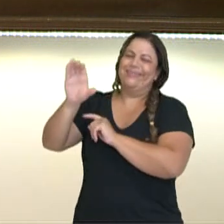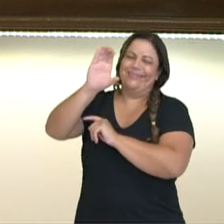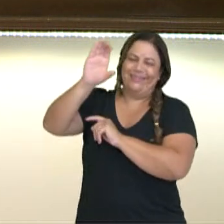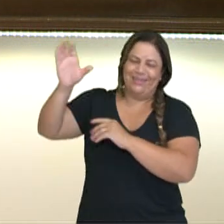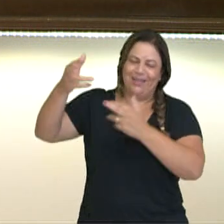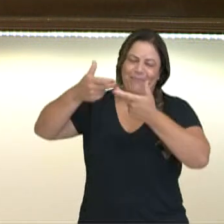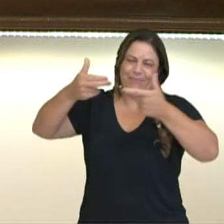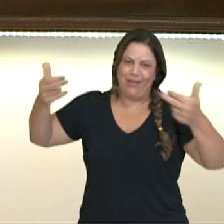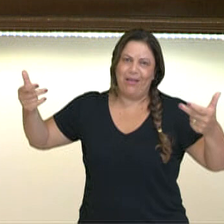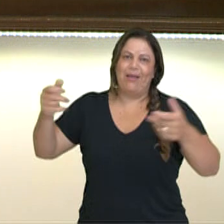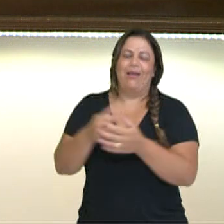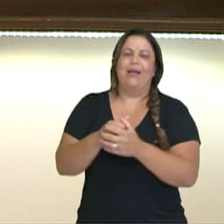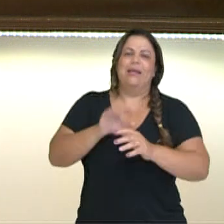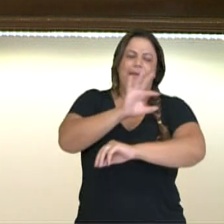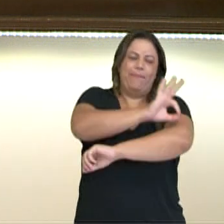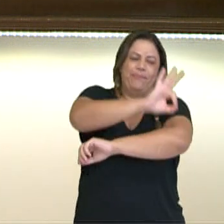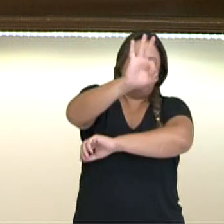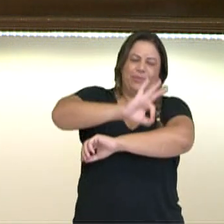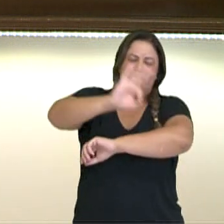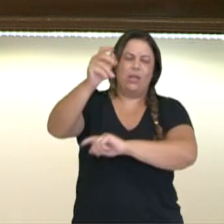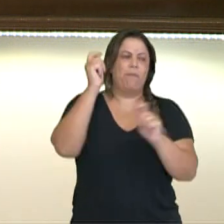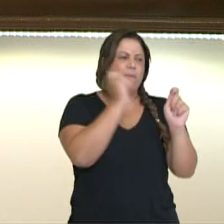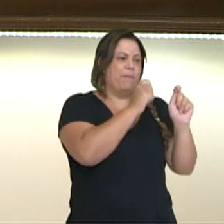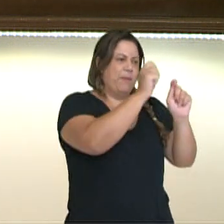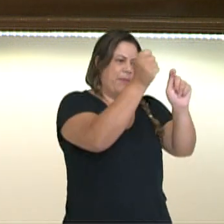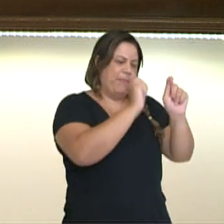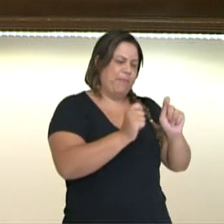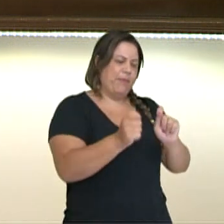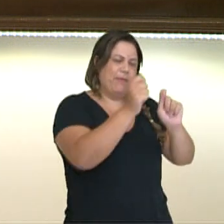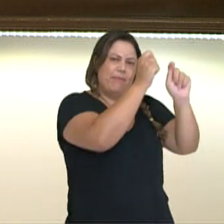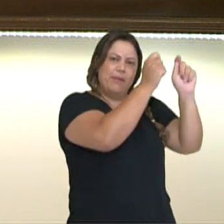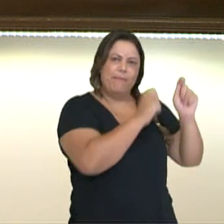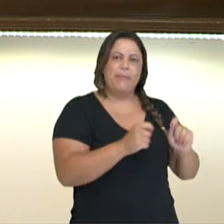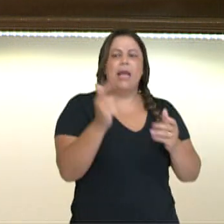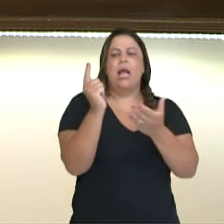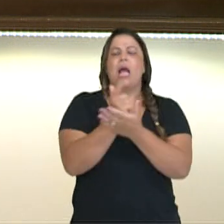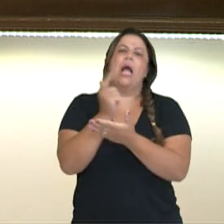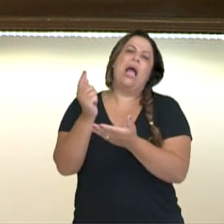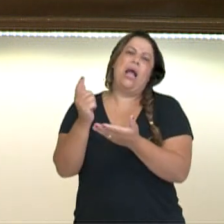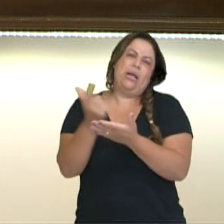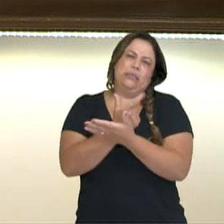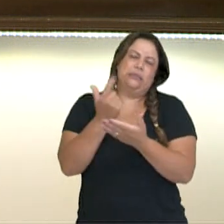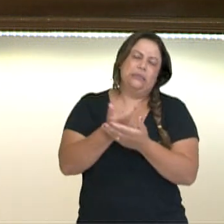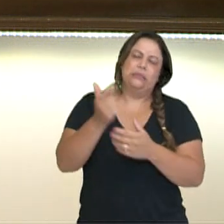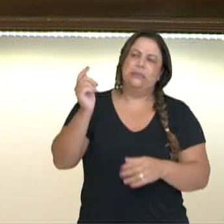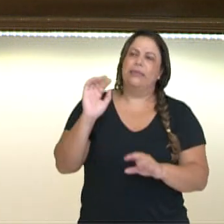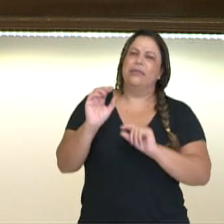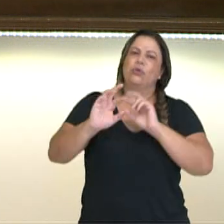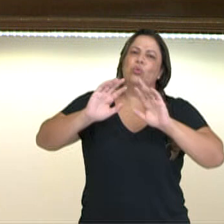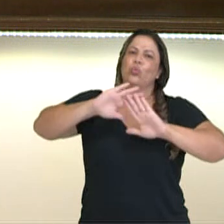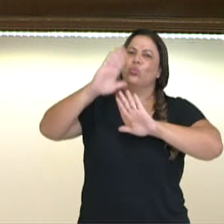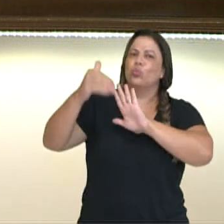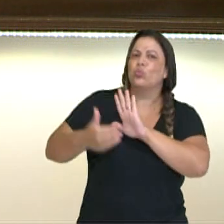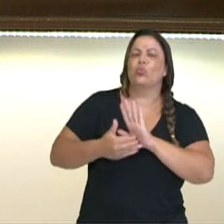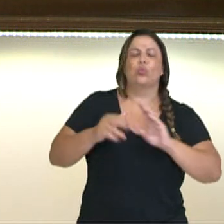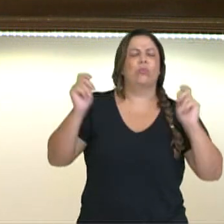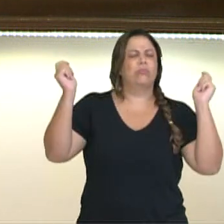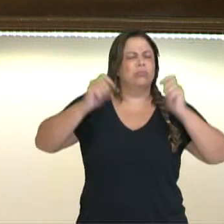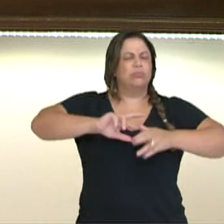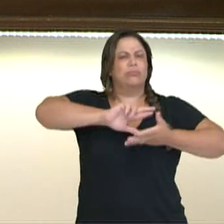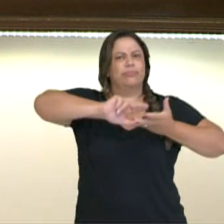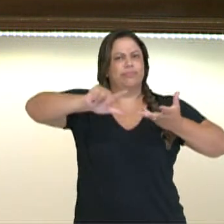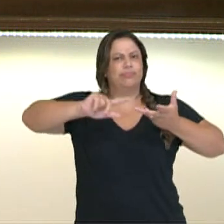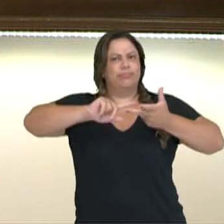pinturas, arquitetura, literatura, entre outras tantas coisas. O fato é que a igreja